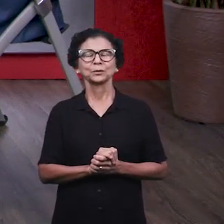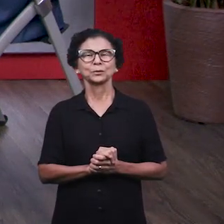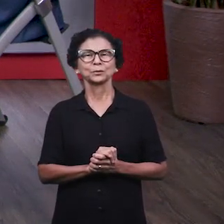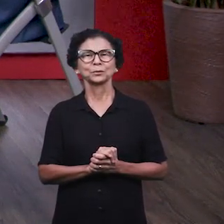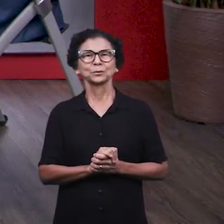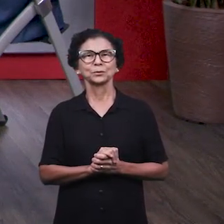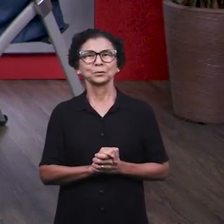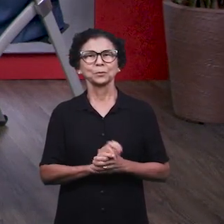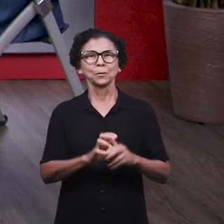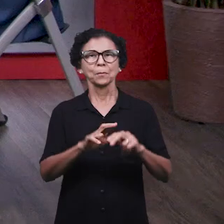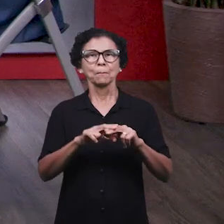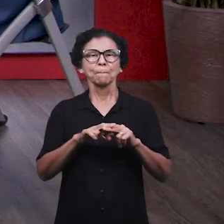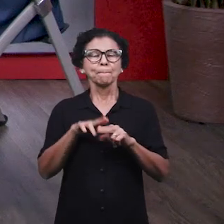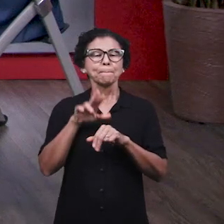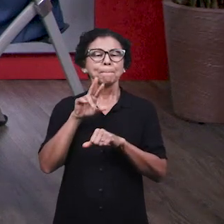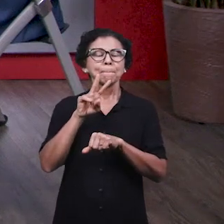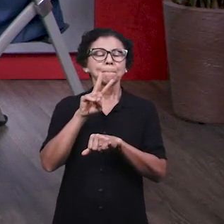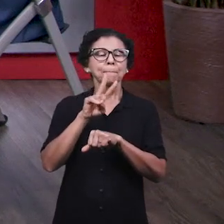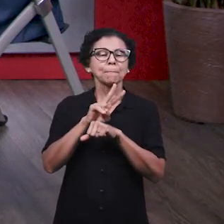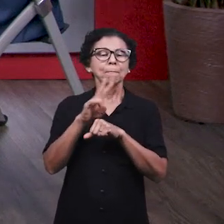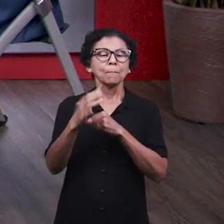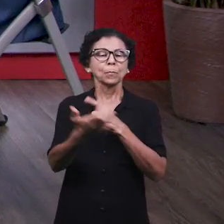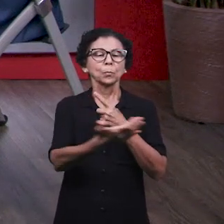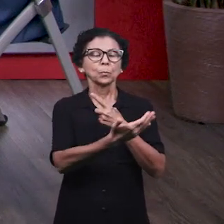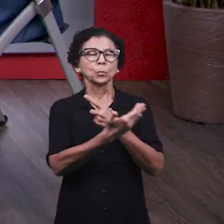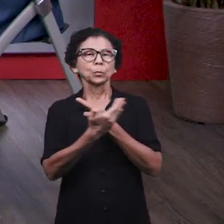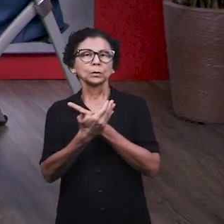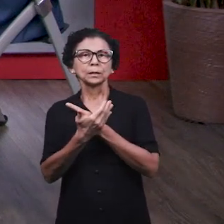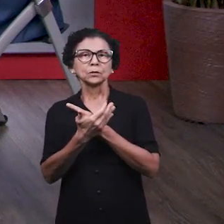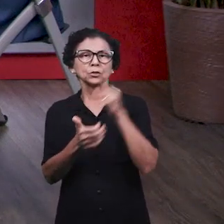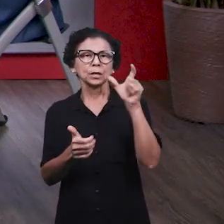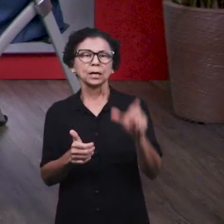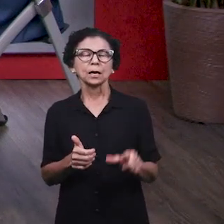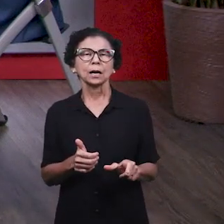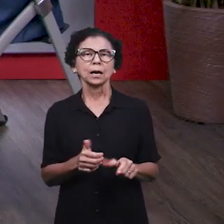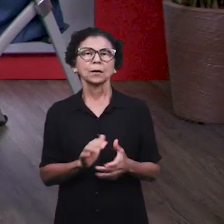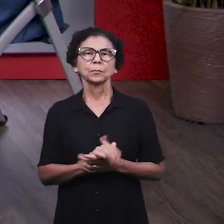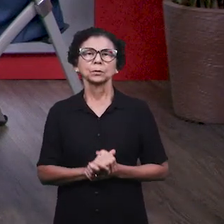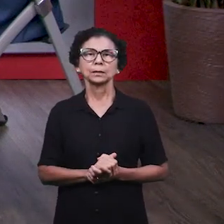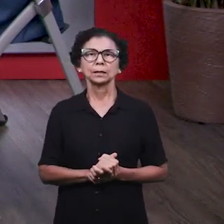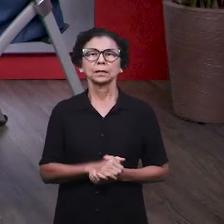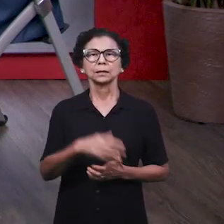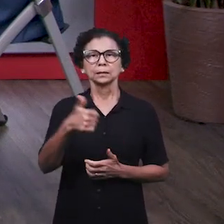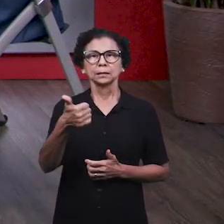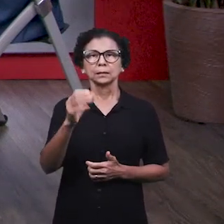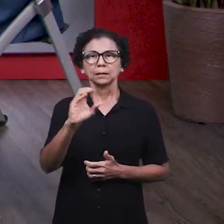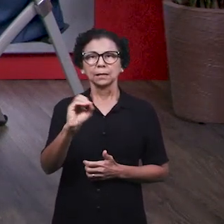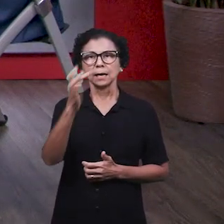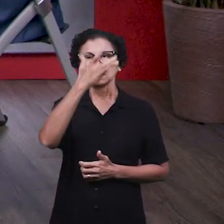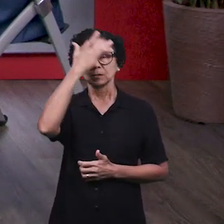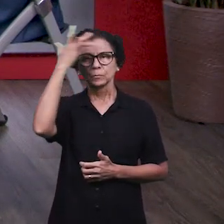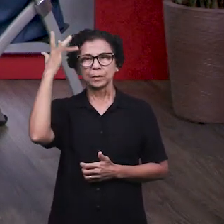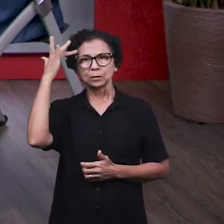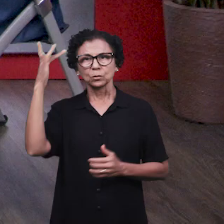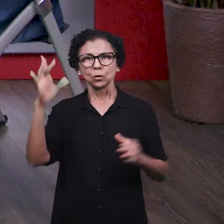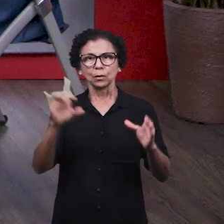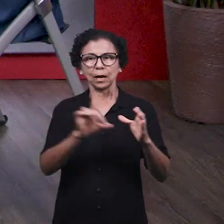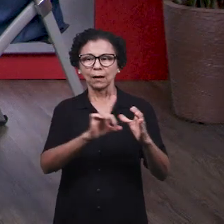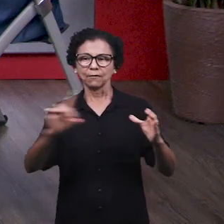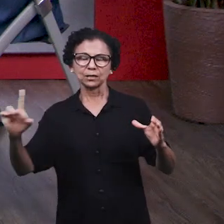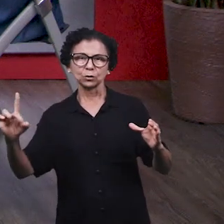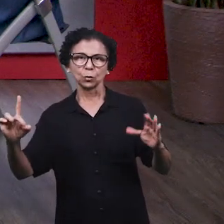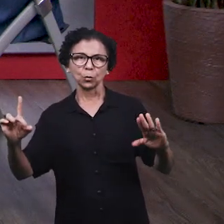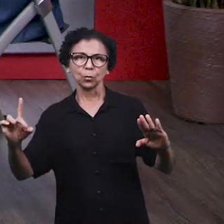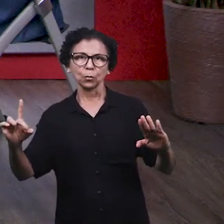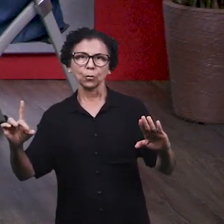Sim. Só desses 28 também dei 10 afastamentos do lar, porque há casos em que você tem que afastar o agressor do